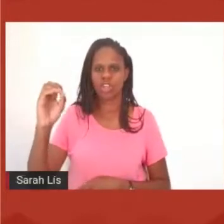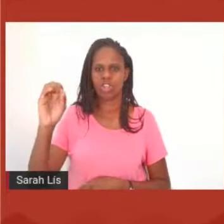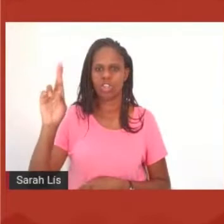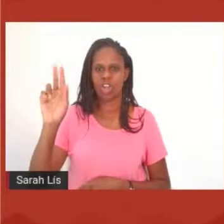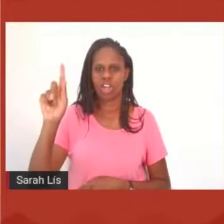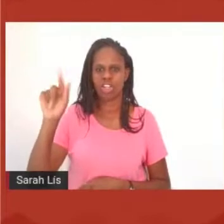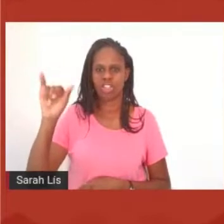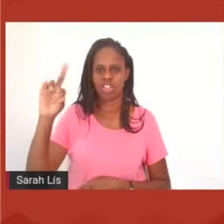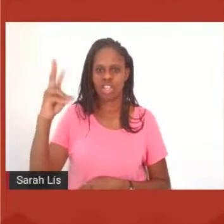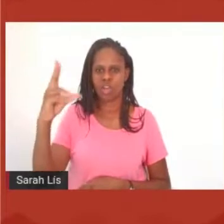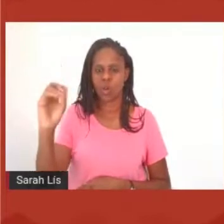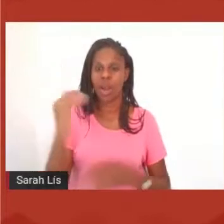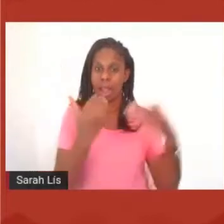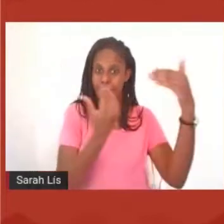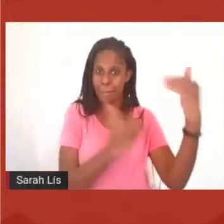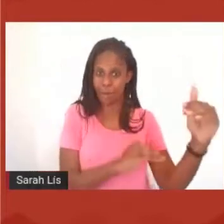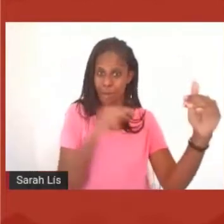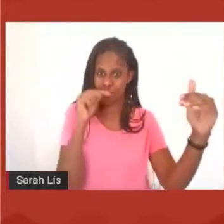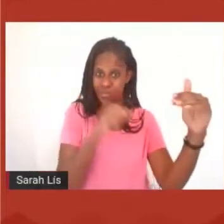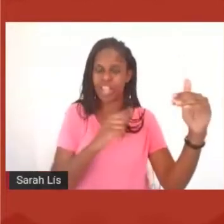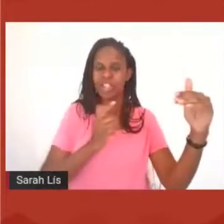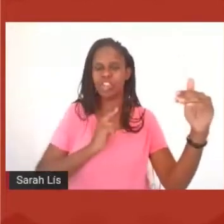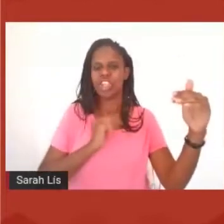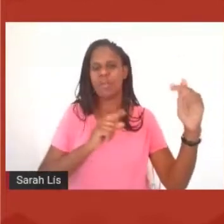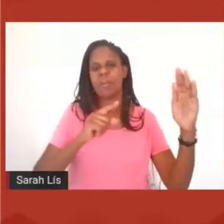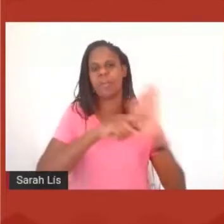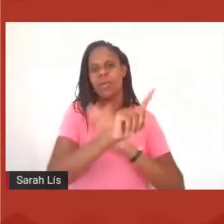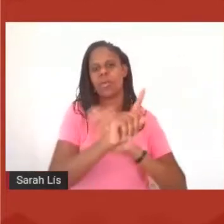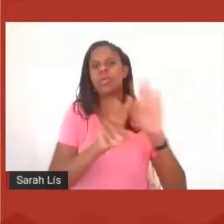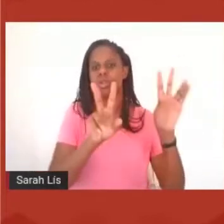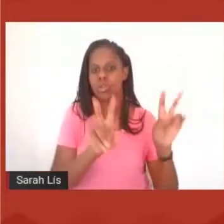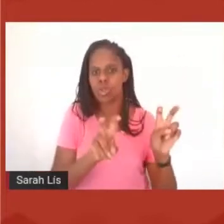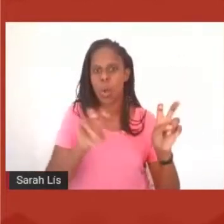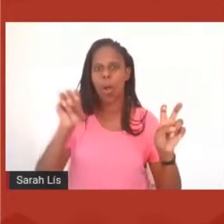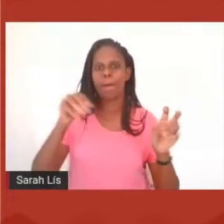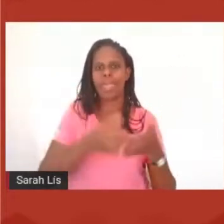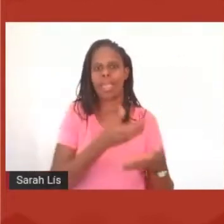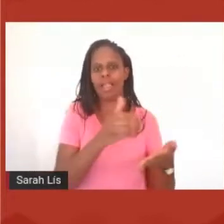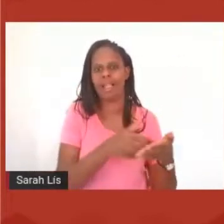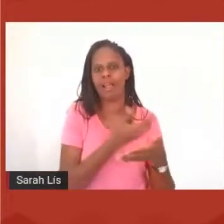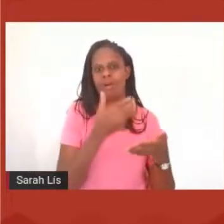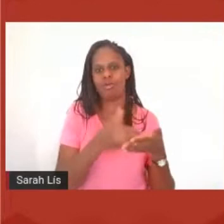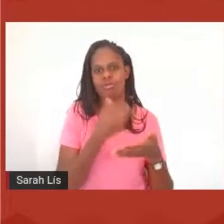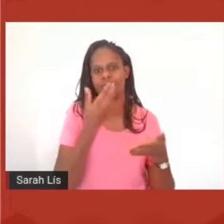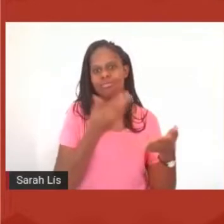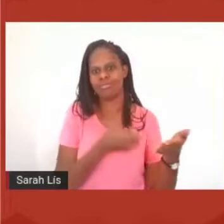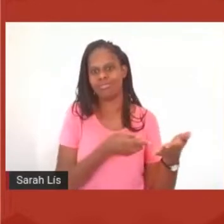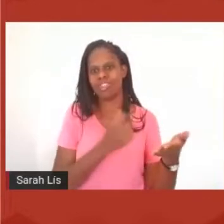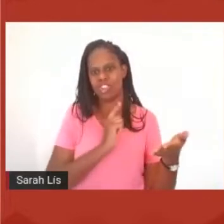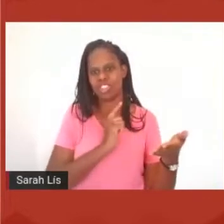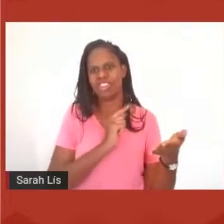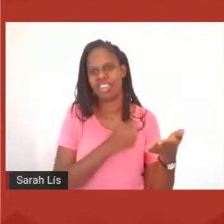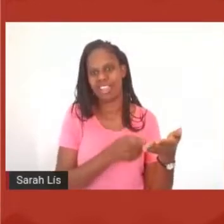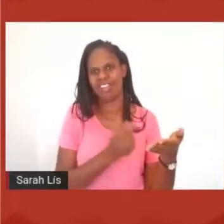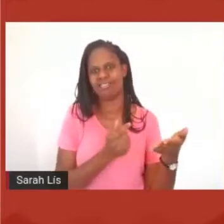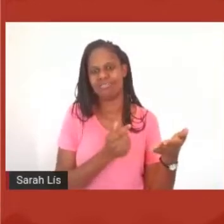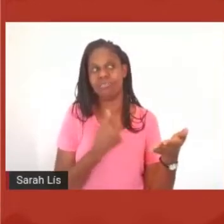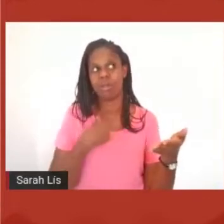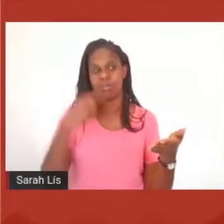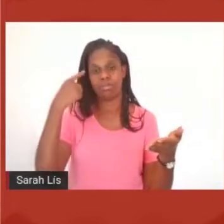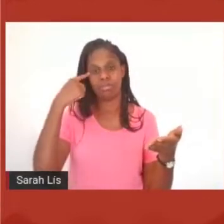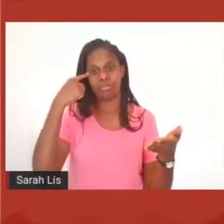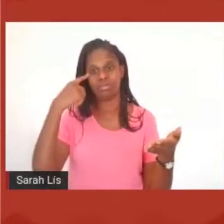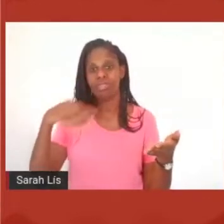na prova. Então, eu estou interpretando que a reologia, o mingau,